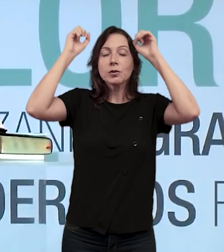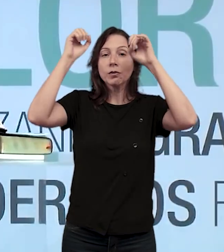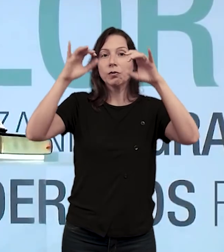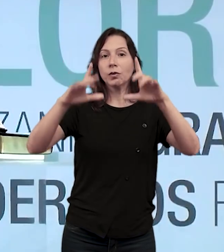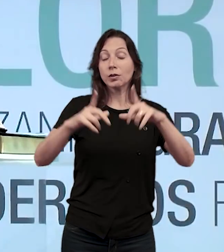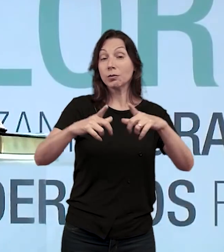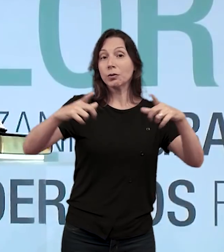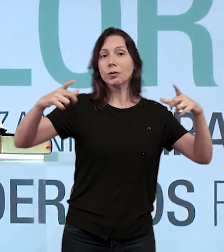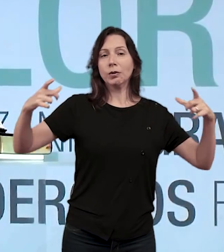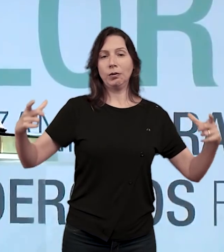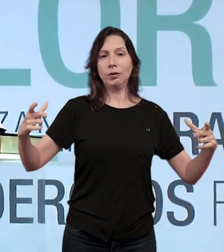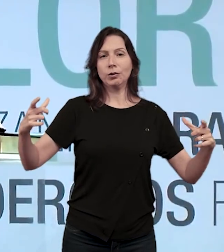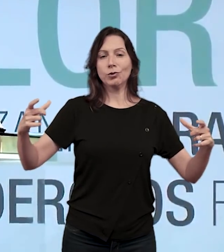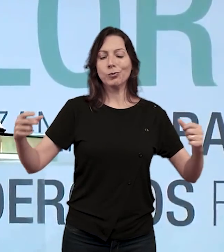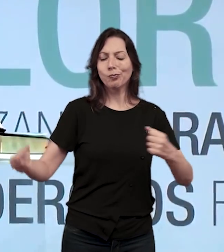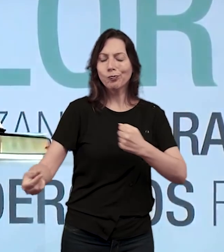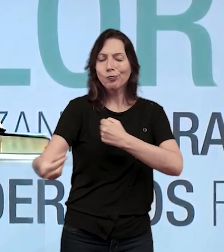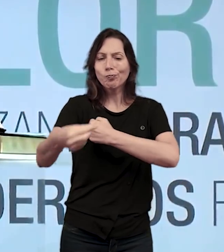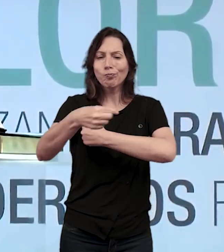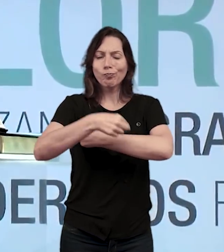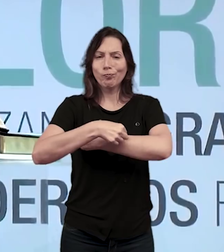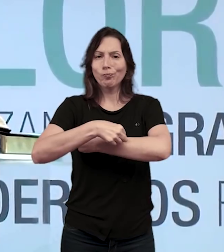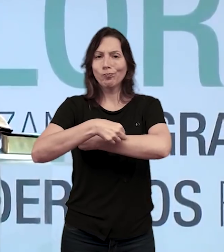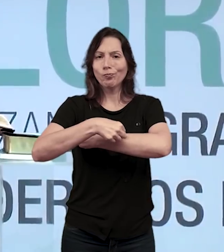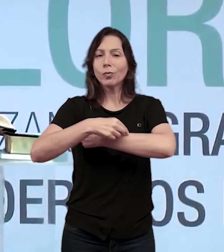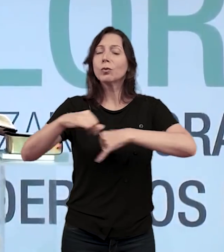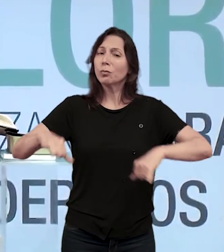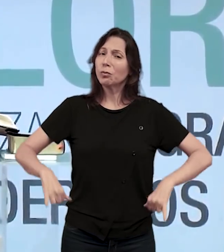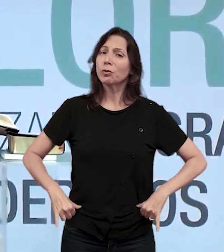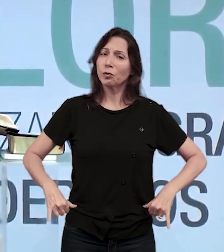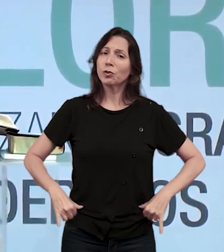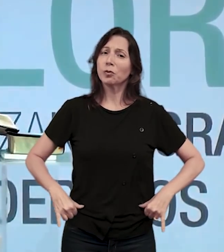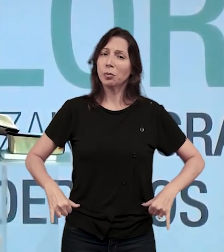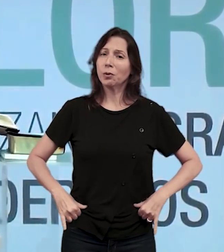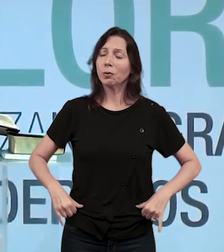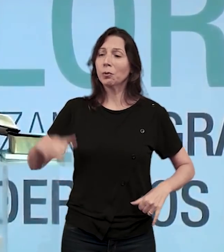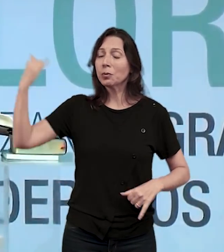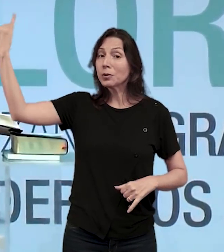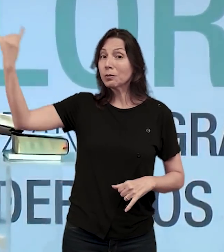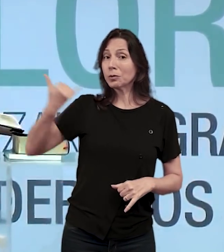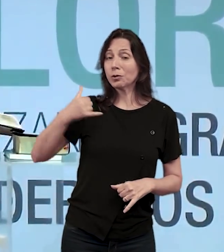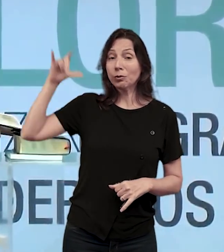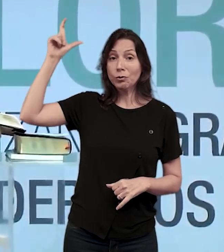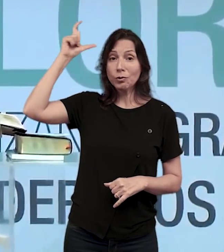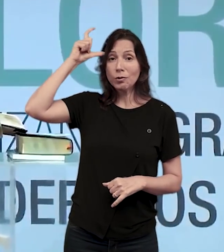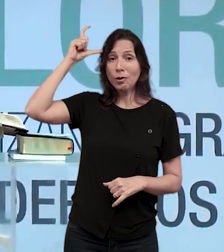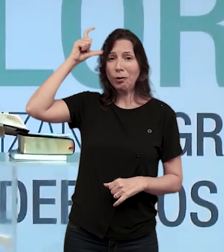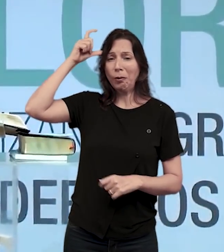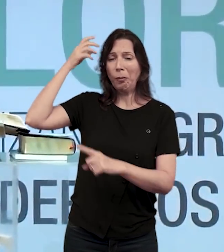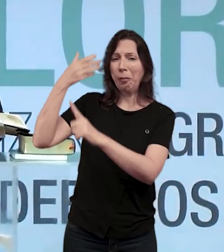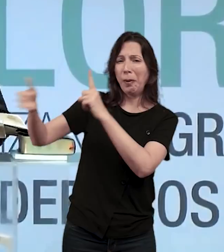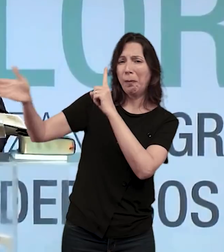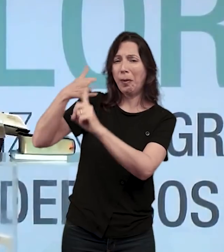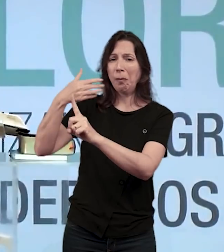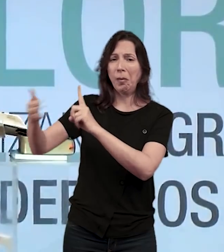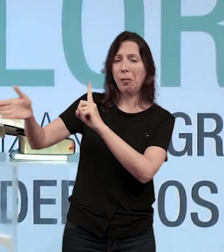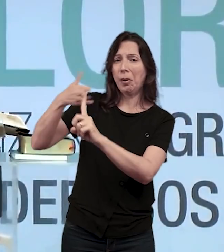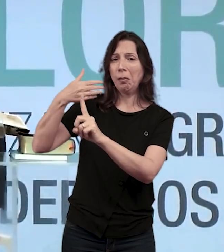foi-me posto um espinho na carne, mensageiro de Satanás, para me esbofetear.